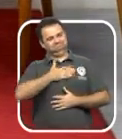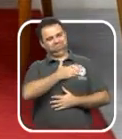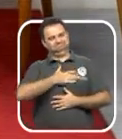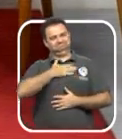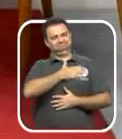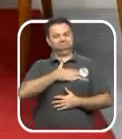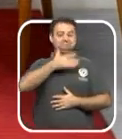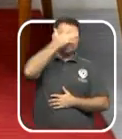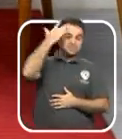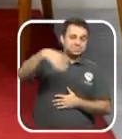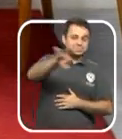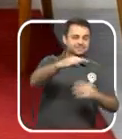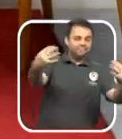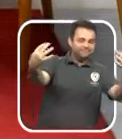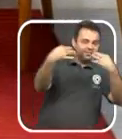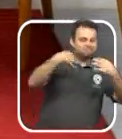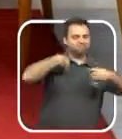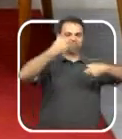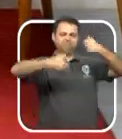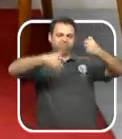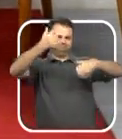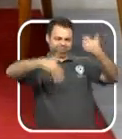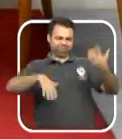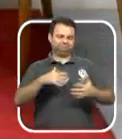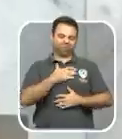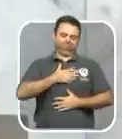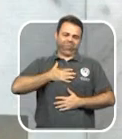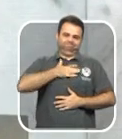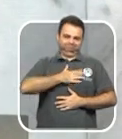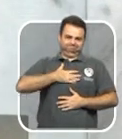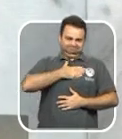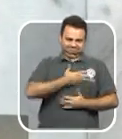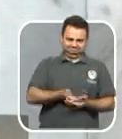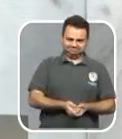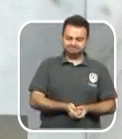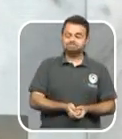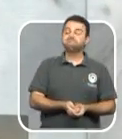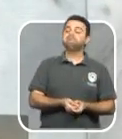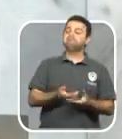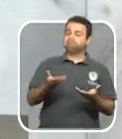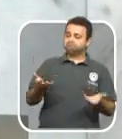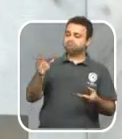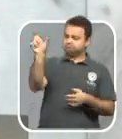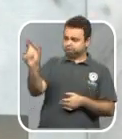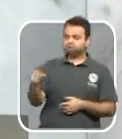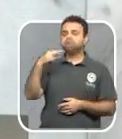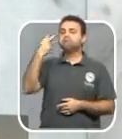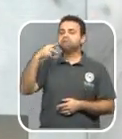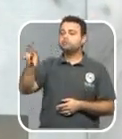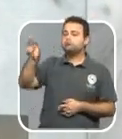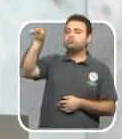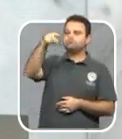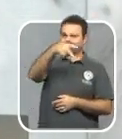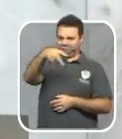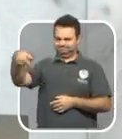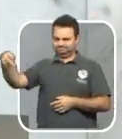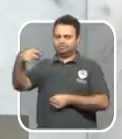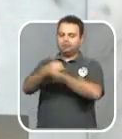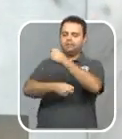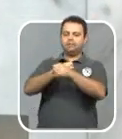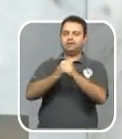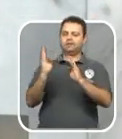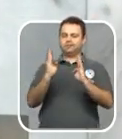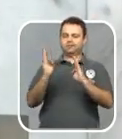você, falar com os telespectadores da TV Câmara. Bom, eu gostaria de destacar então, Pedro Roberto, vereador, foi eleito presidente da Câmara